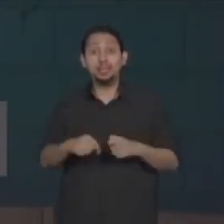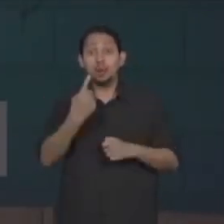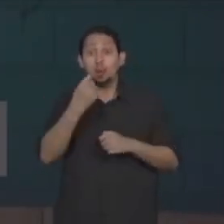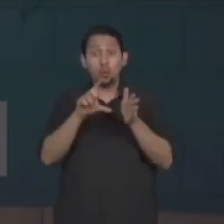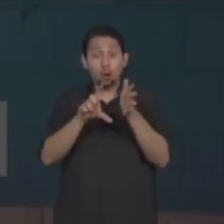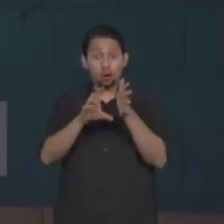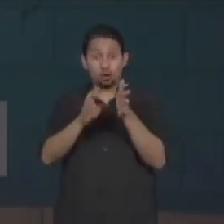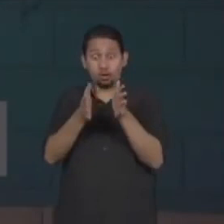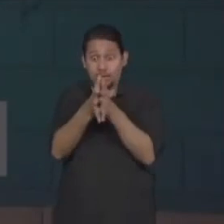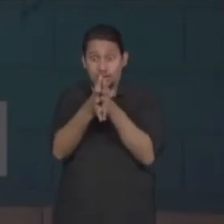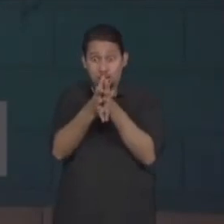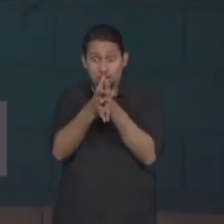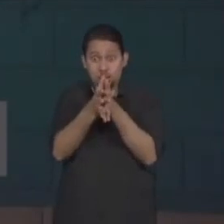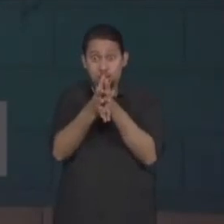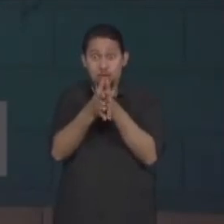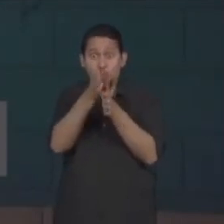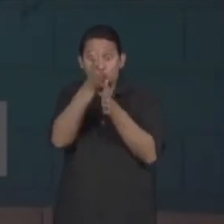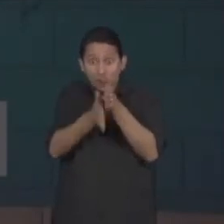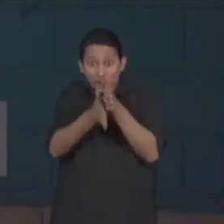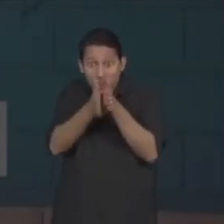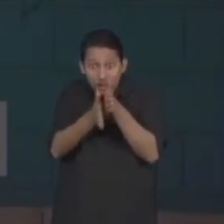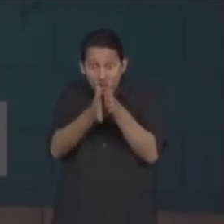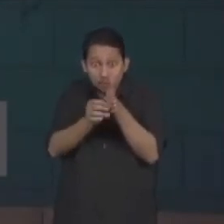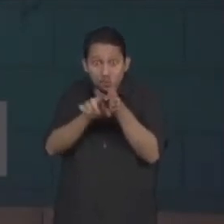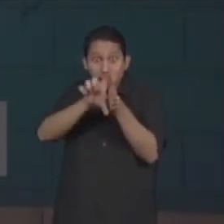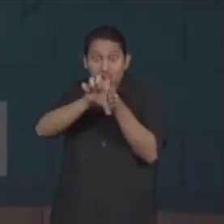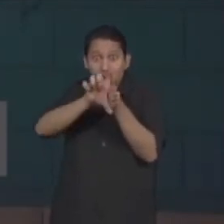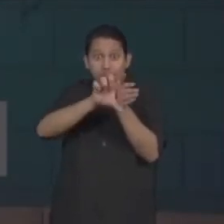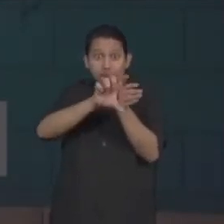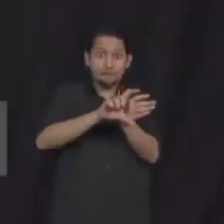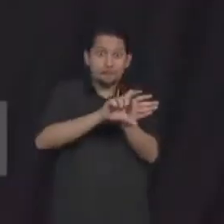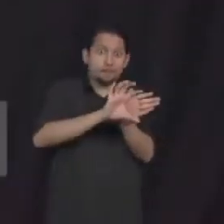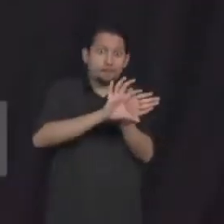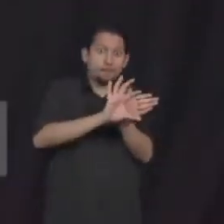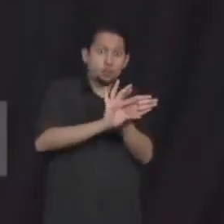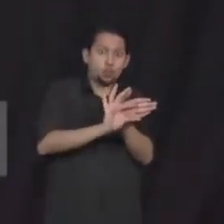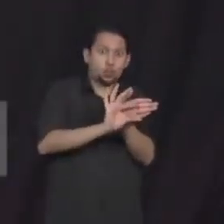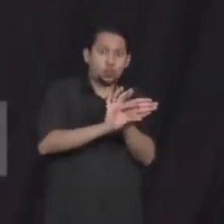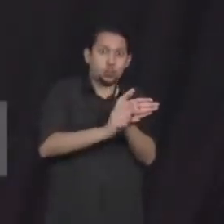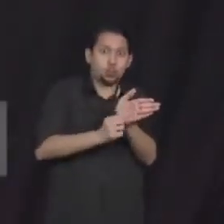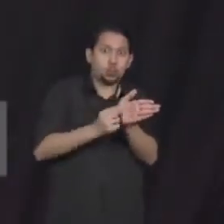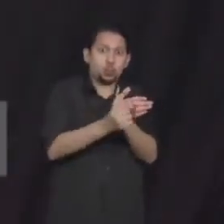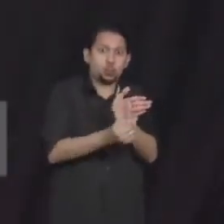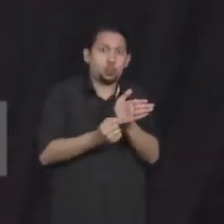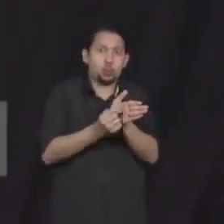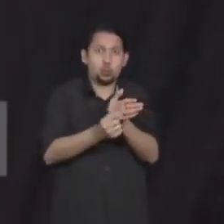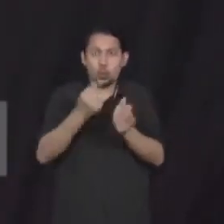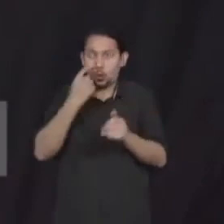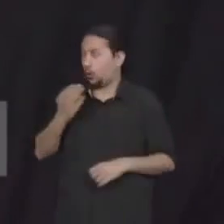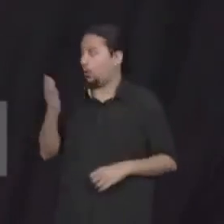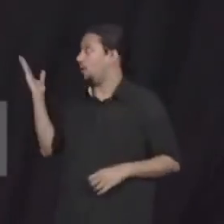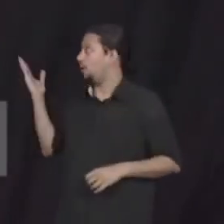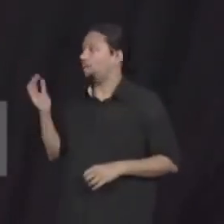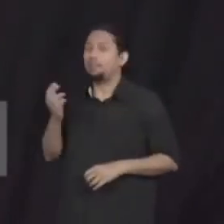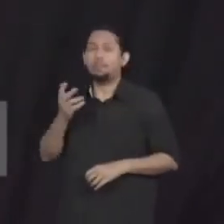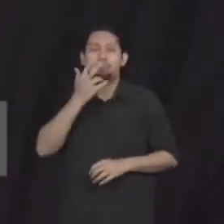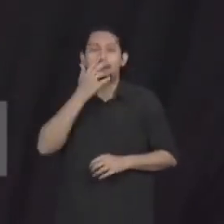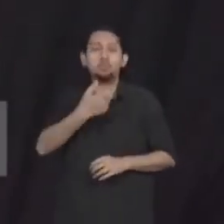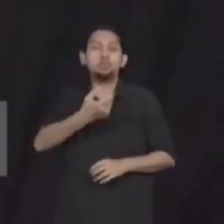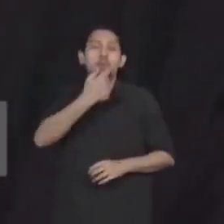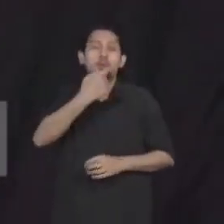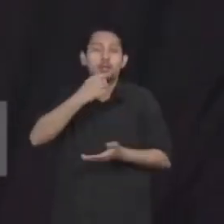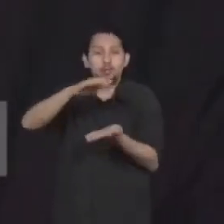menor, que ela vai no meio da polia. Ela vai ser montada dessa forma. 2